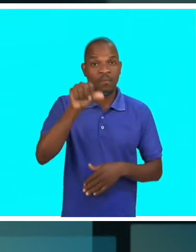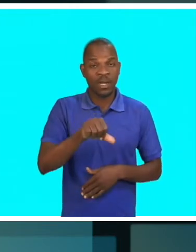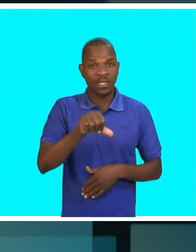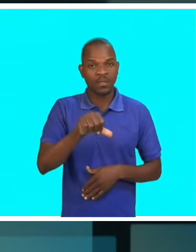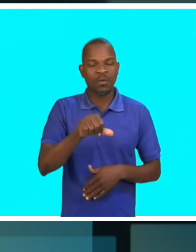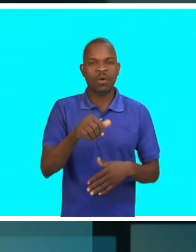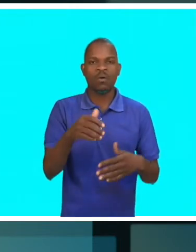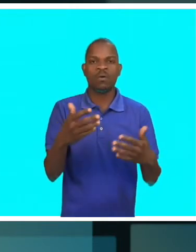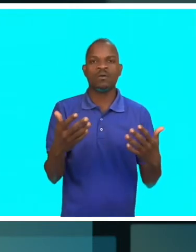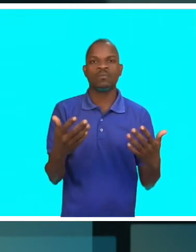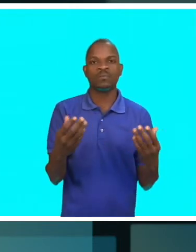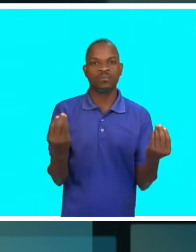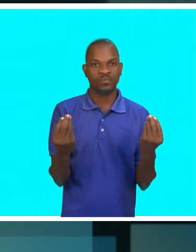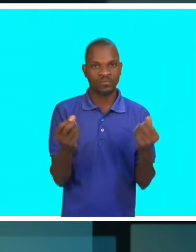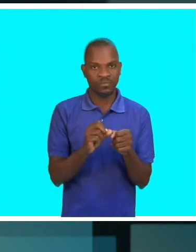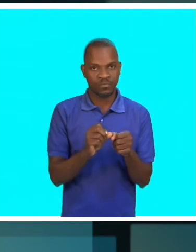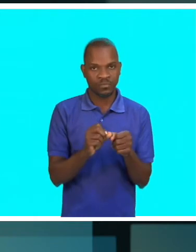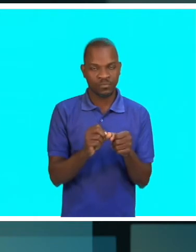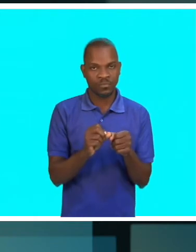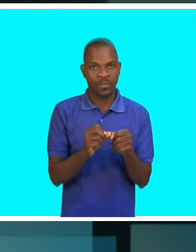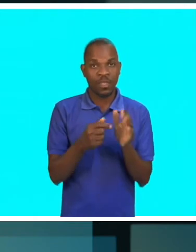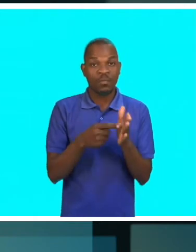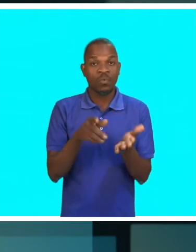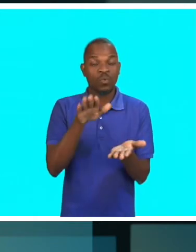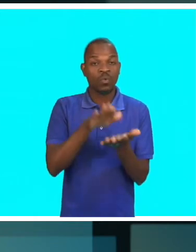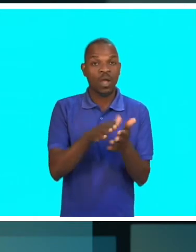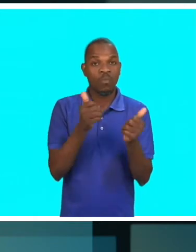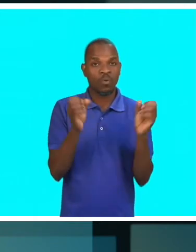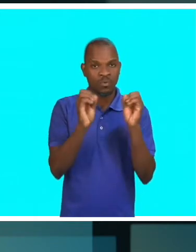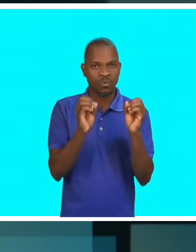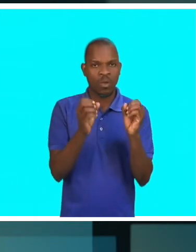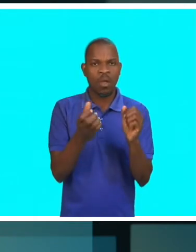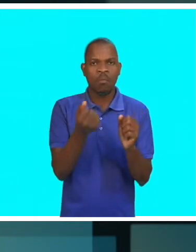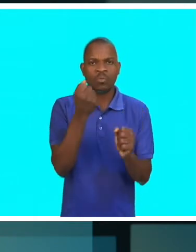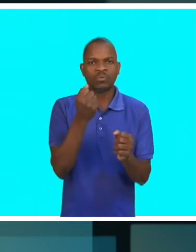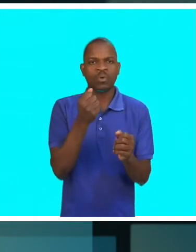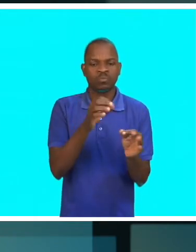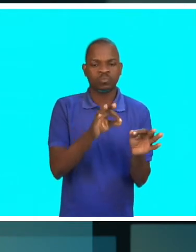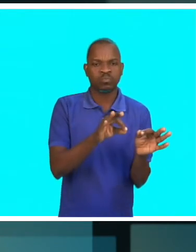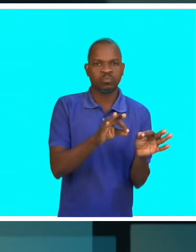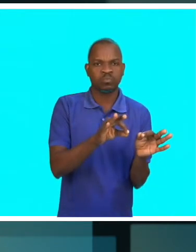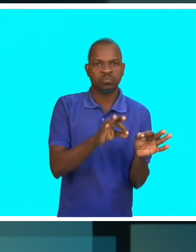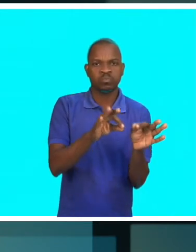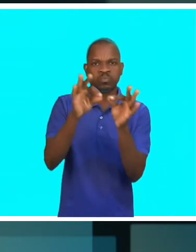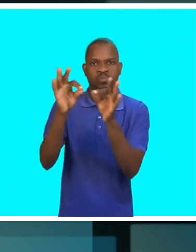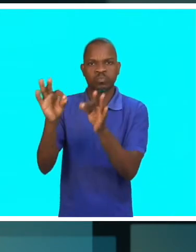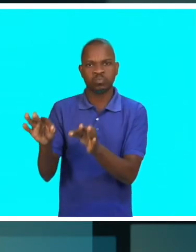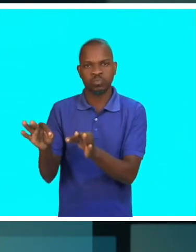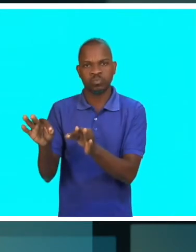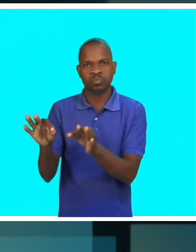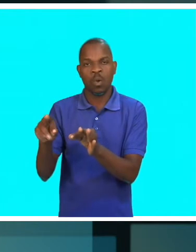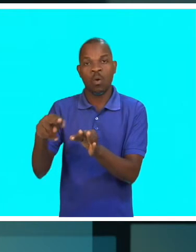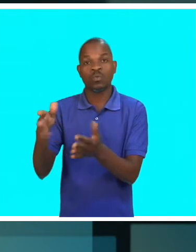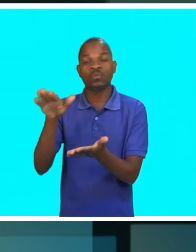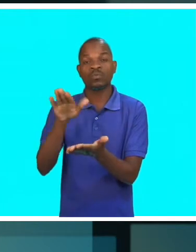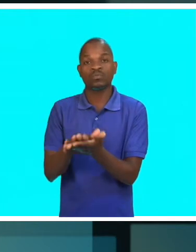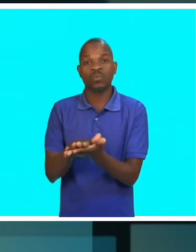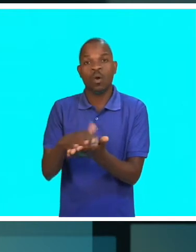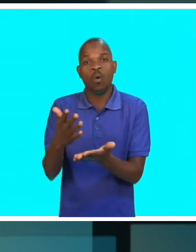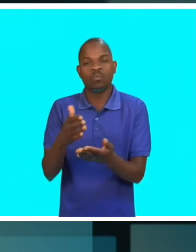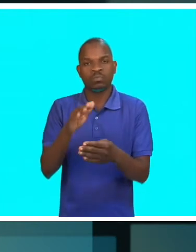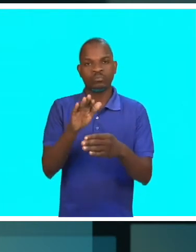posicionado, pode ser redirecionado. Aliás, já houveram empresários que